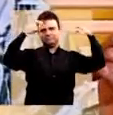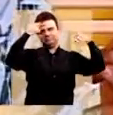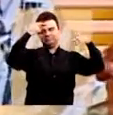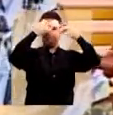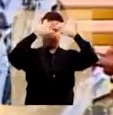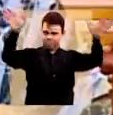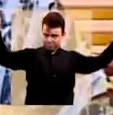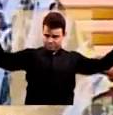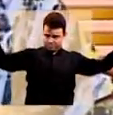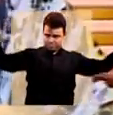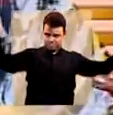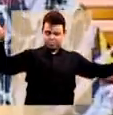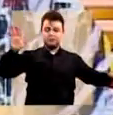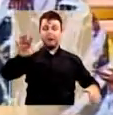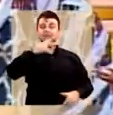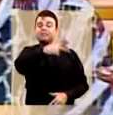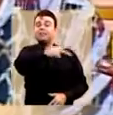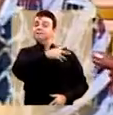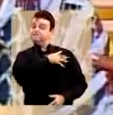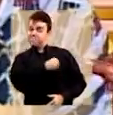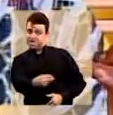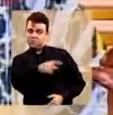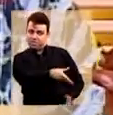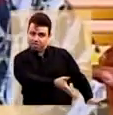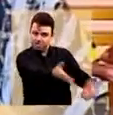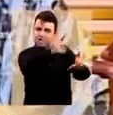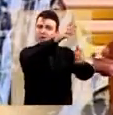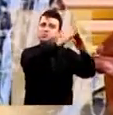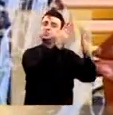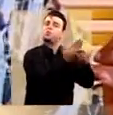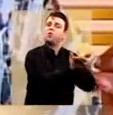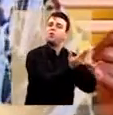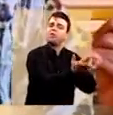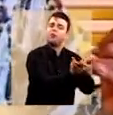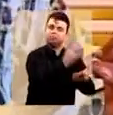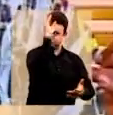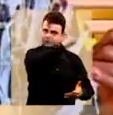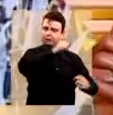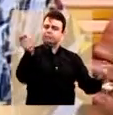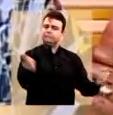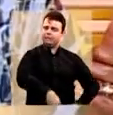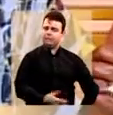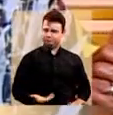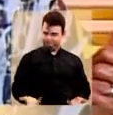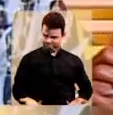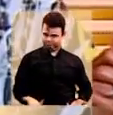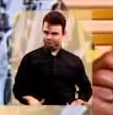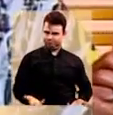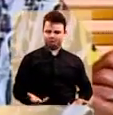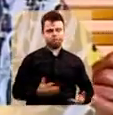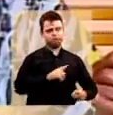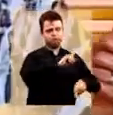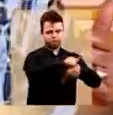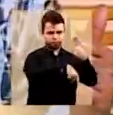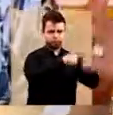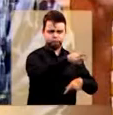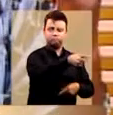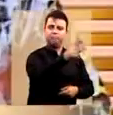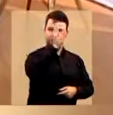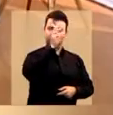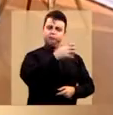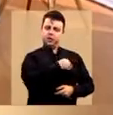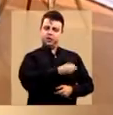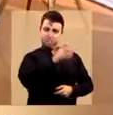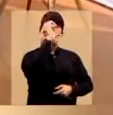Mas ele tem o filho dele, que hoje precisa, porque através do filho dele... Vai chegar nele. Né? É o poder